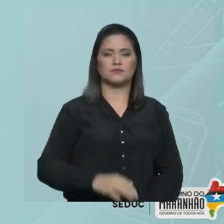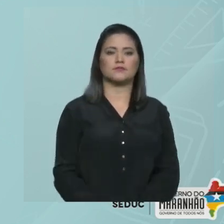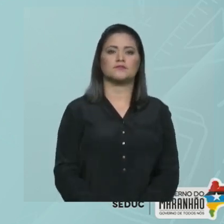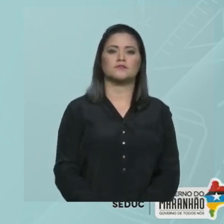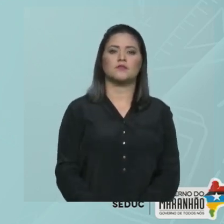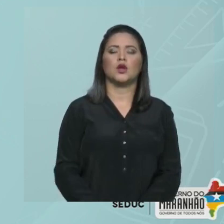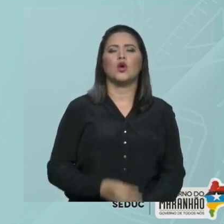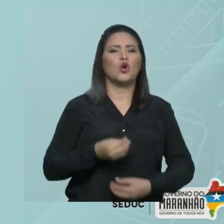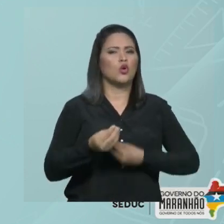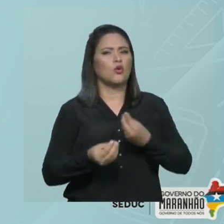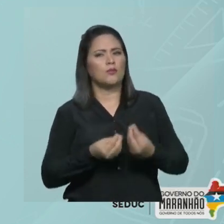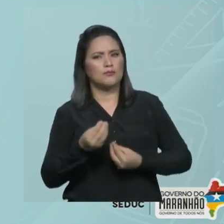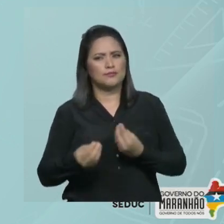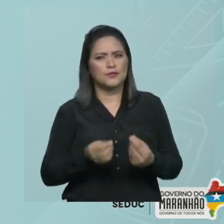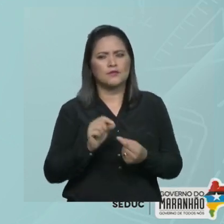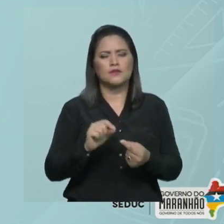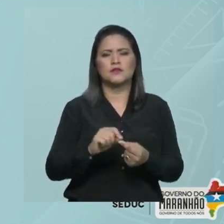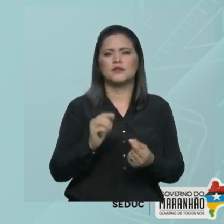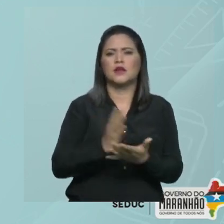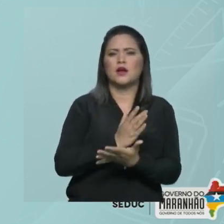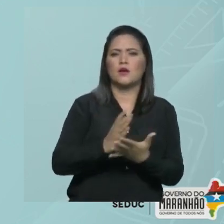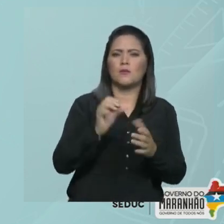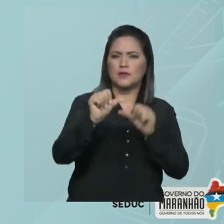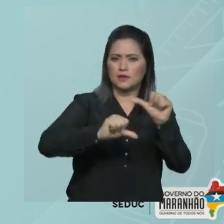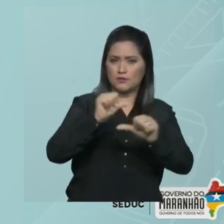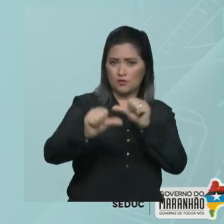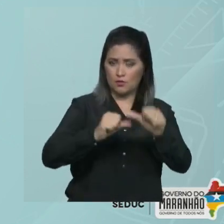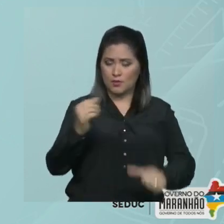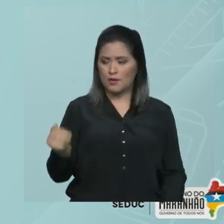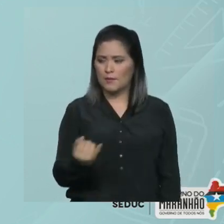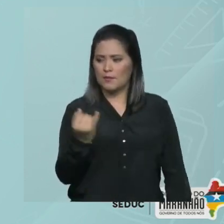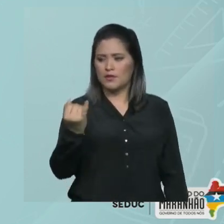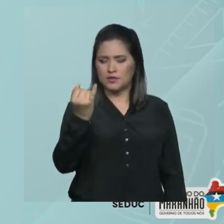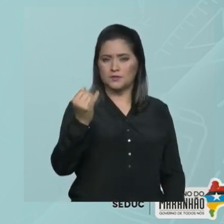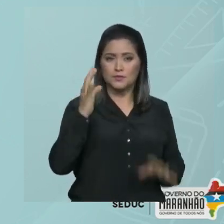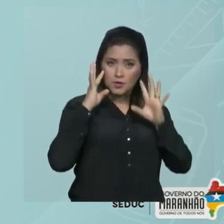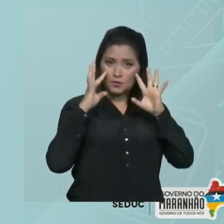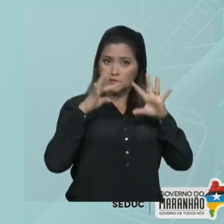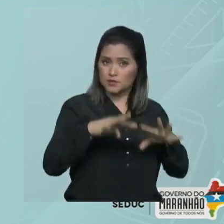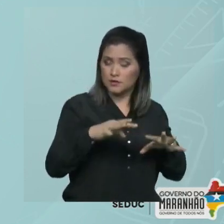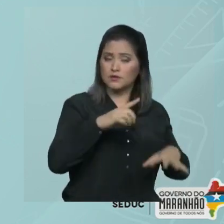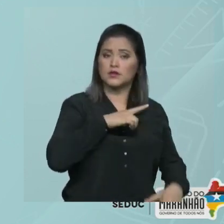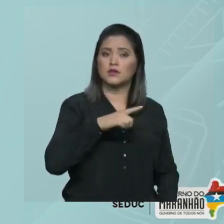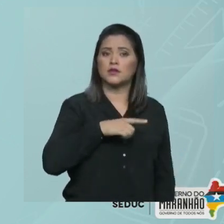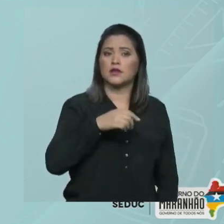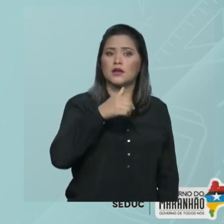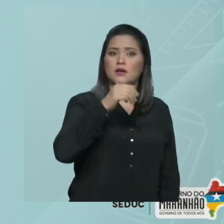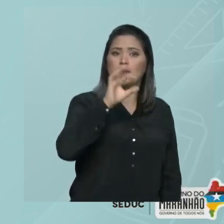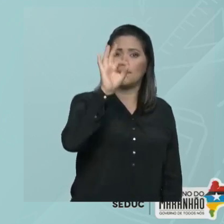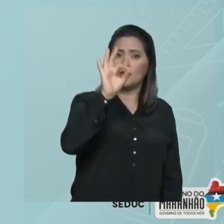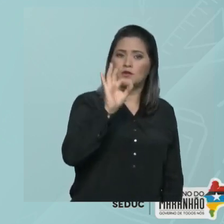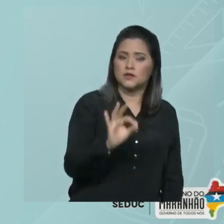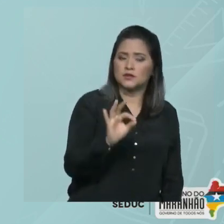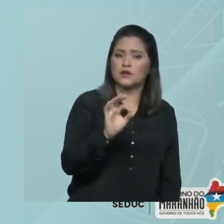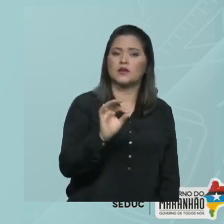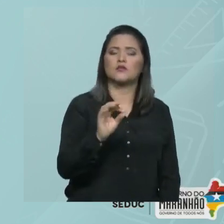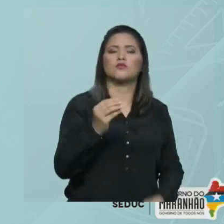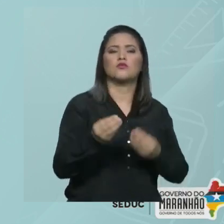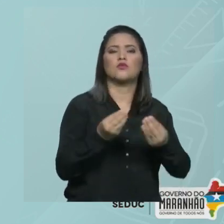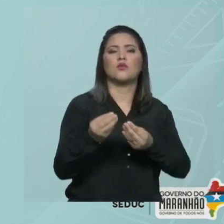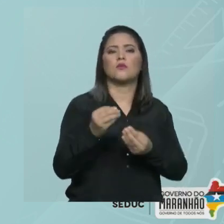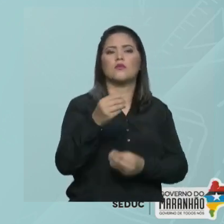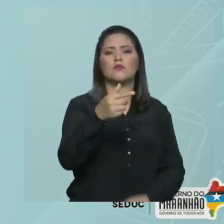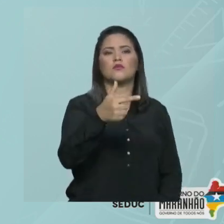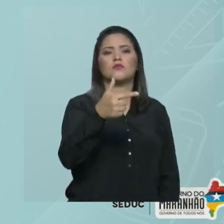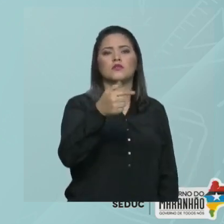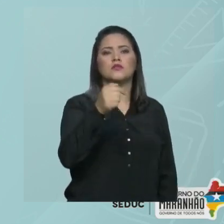E como é que eu faço algumas transformações importantes? Observa que eu tenho a porcentagem dessa forma, 27%. Só